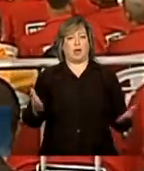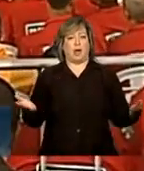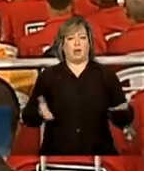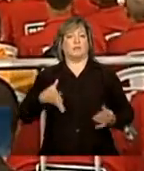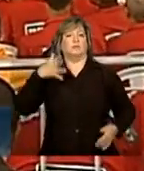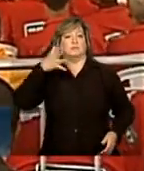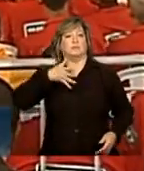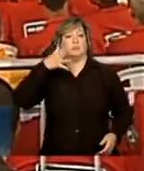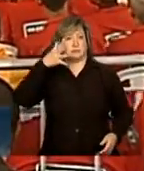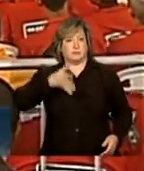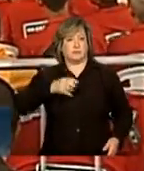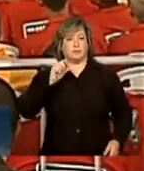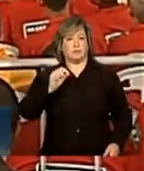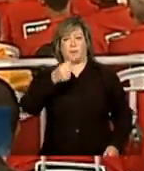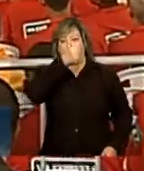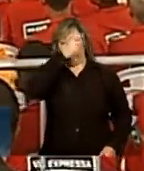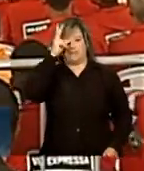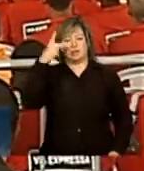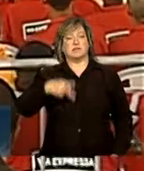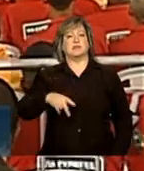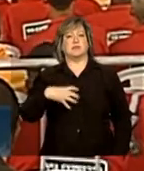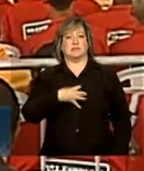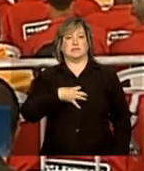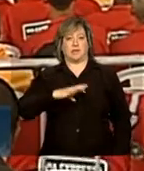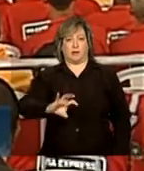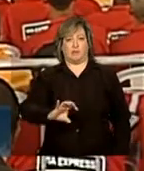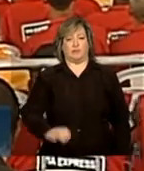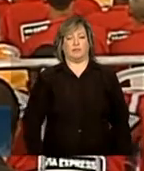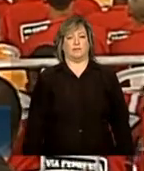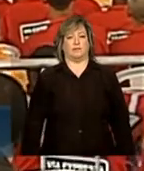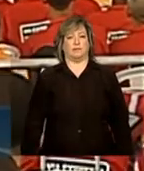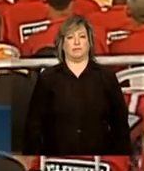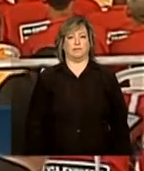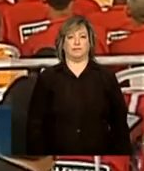Antônio Carlos Magalhães Neto, prefeito de Salvador.